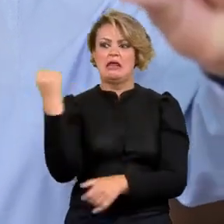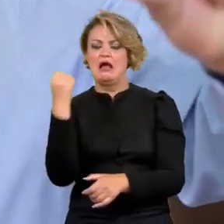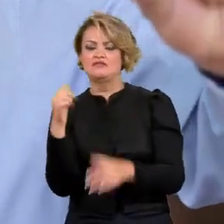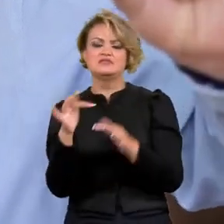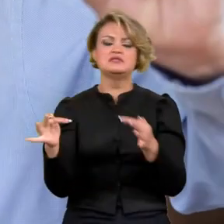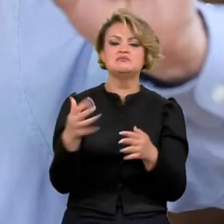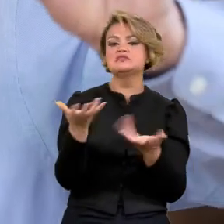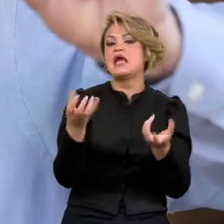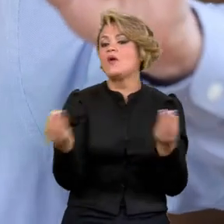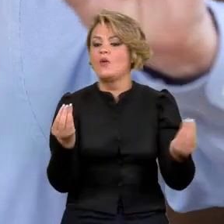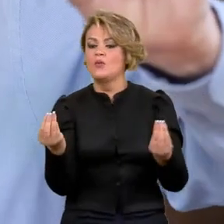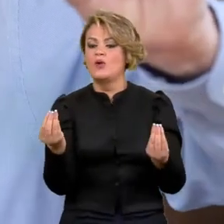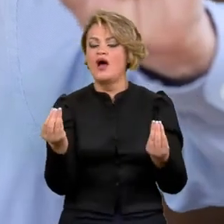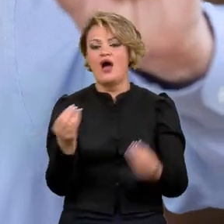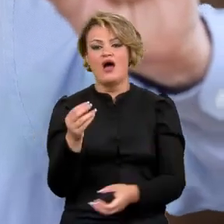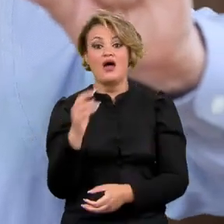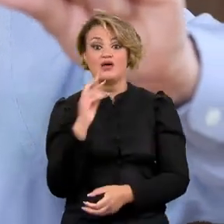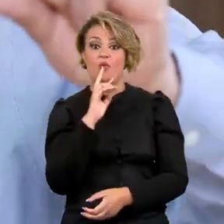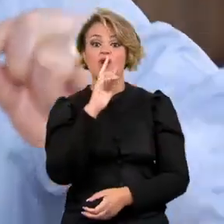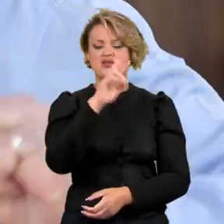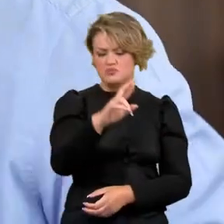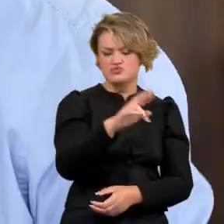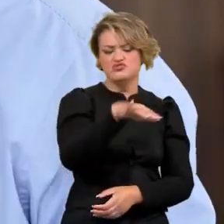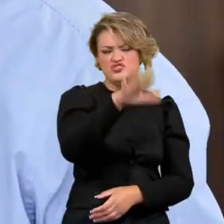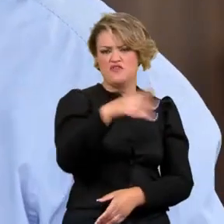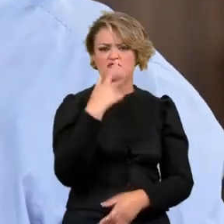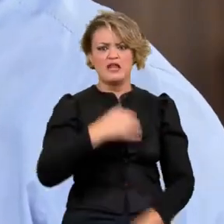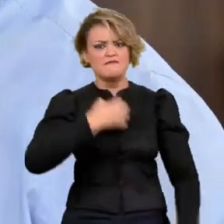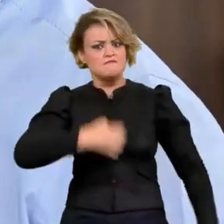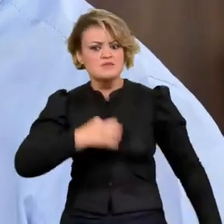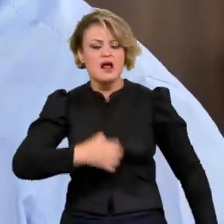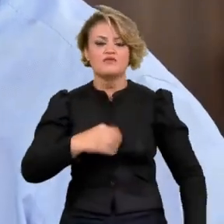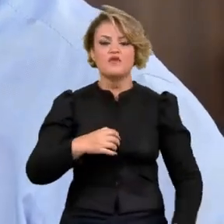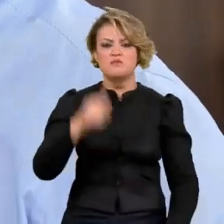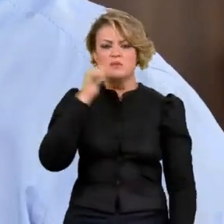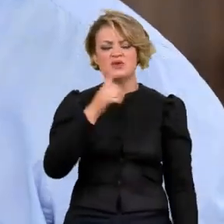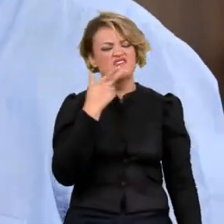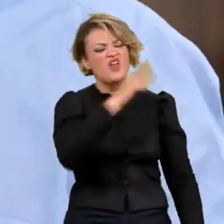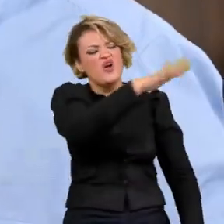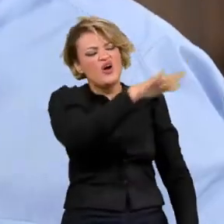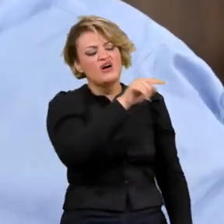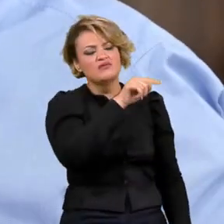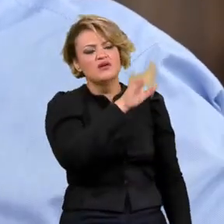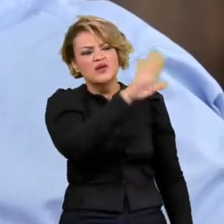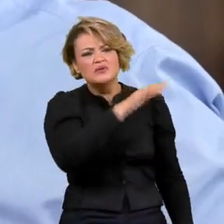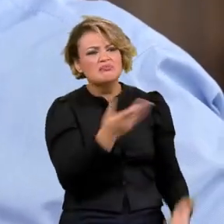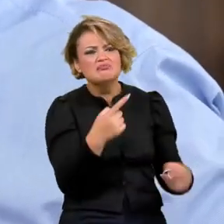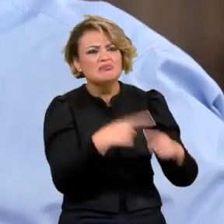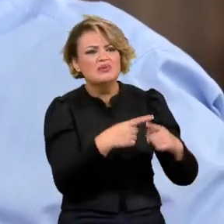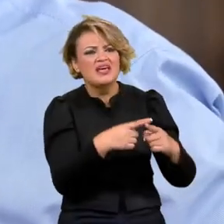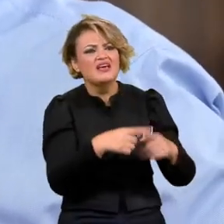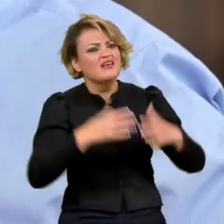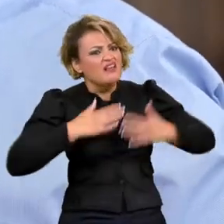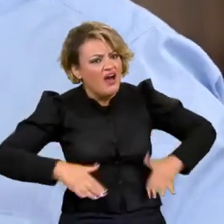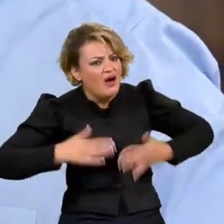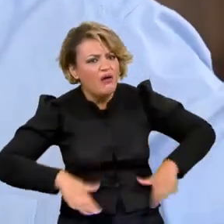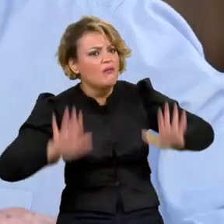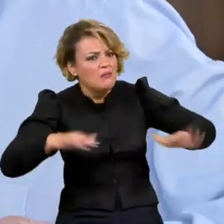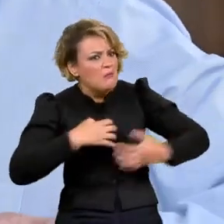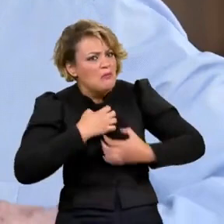comício eu falava bravo uma vez uma mulher falou assim Falei meu Lula Por que que você não fala mais calmo Você gritando assim você me assusta